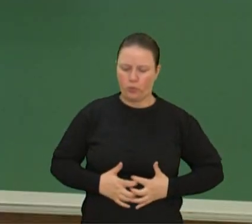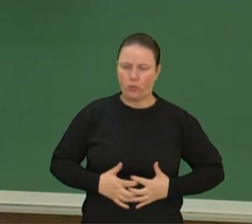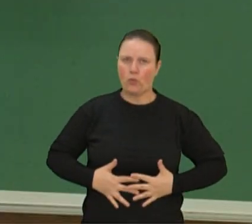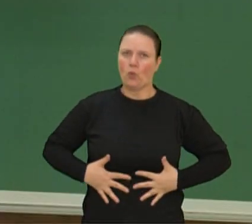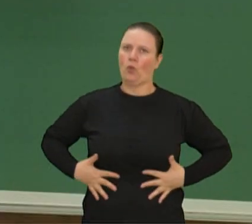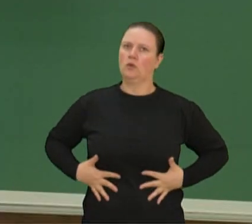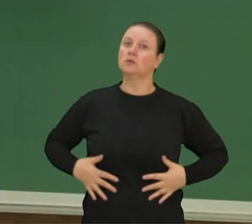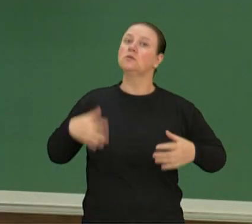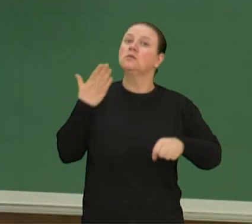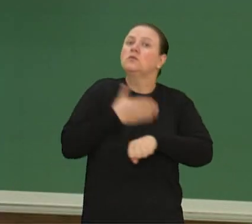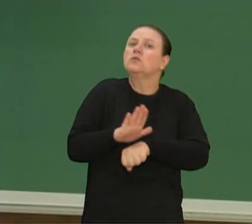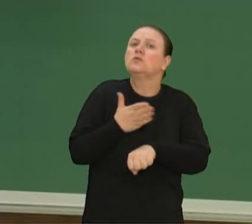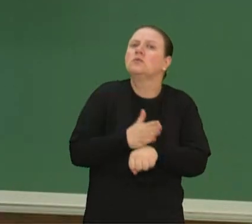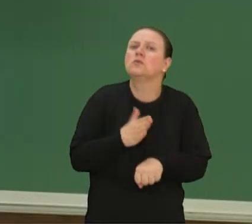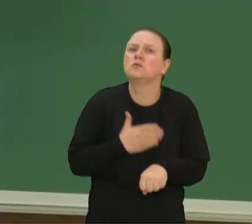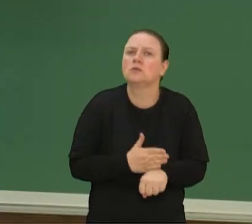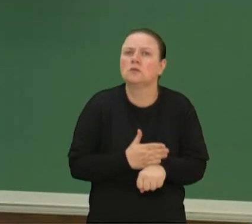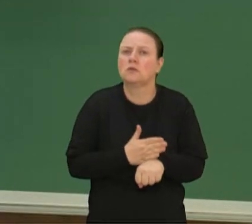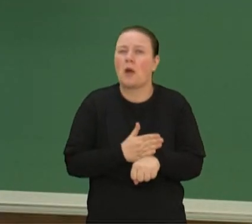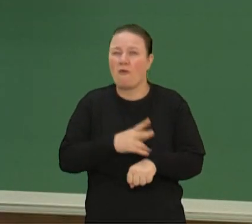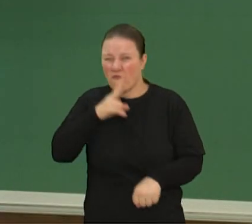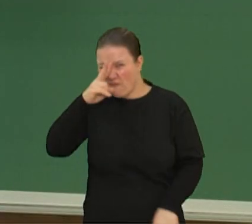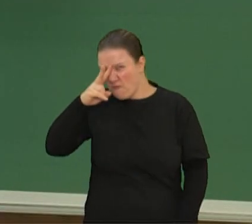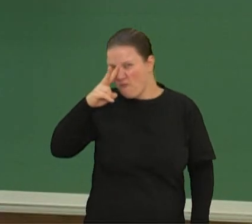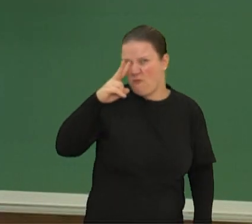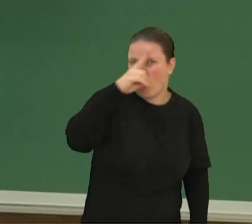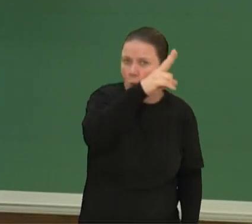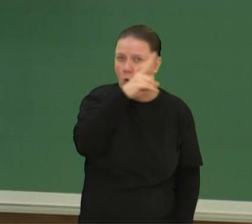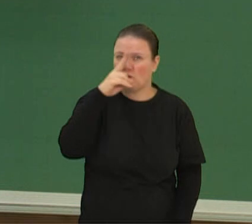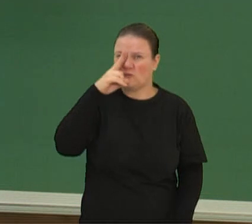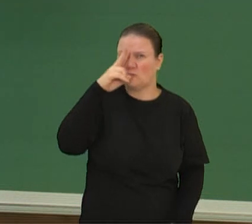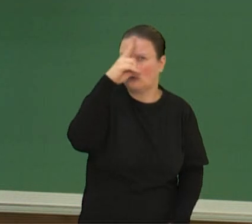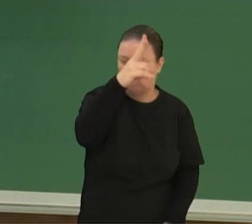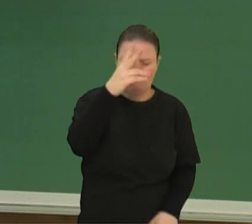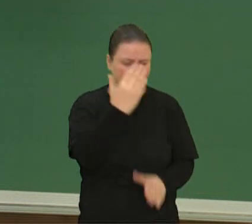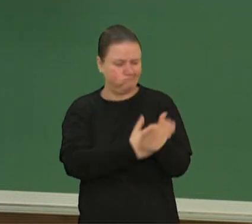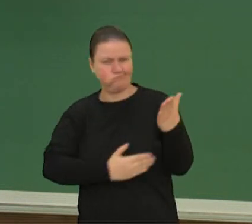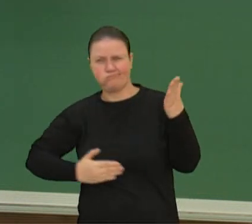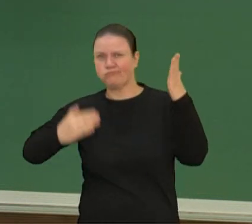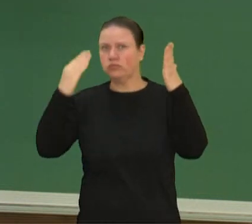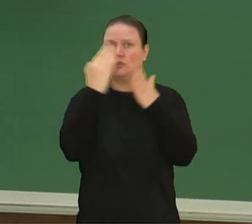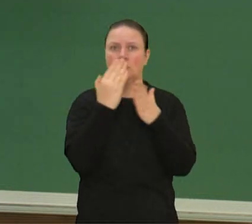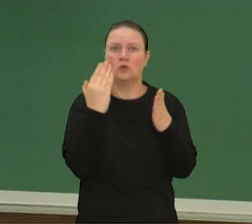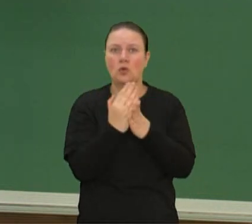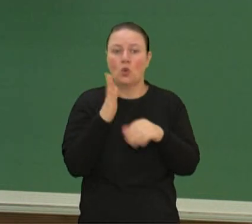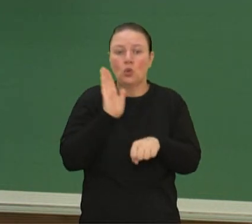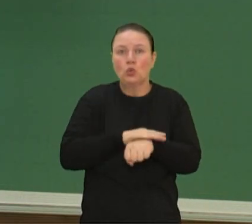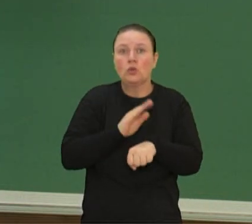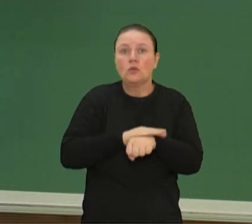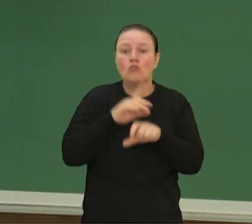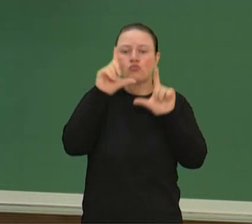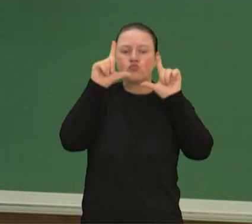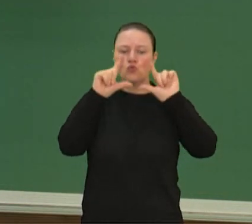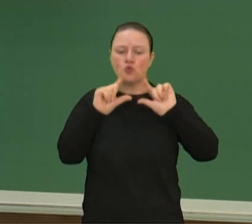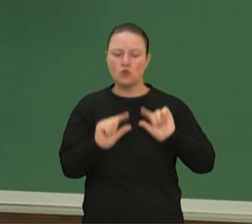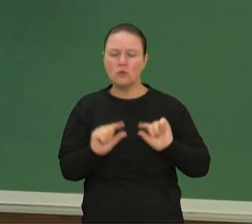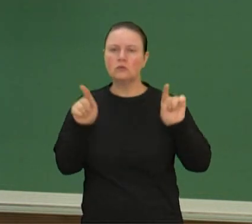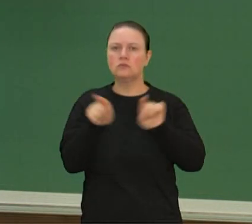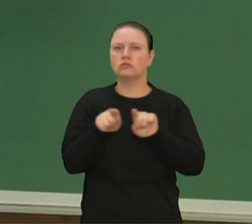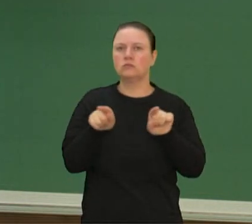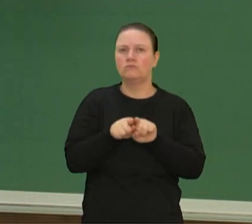eu faço exercícios de altíssima intensidade, intensidades máximas, em curto período de tempo, então